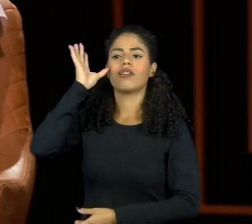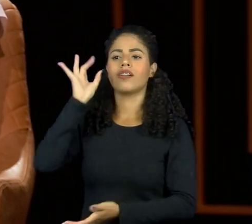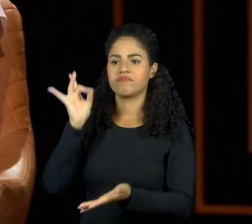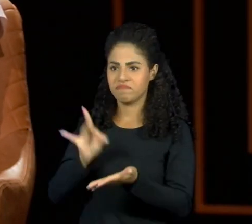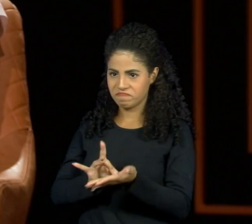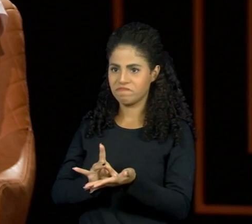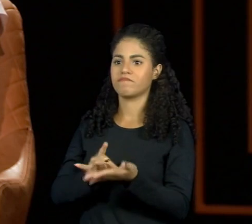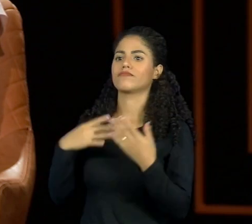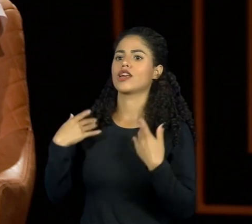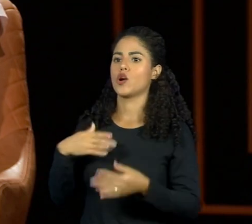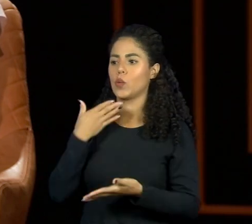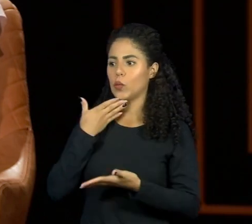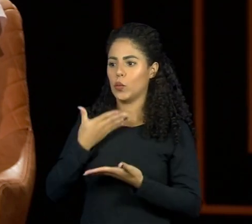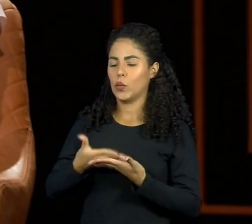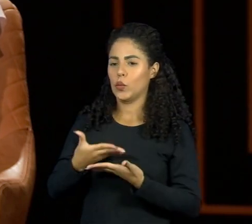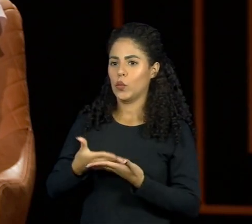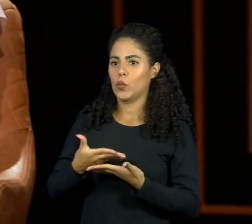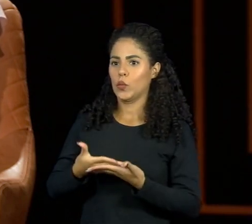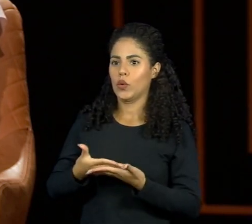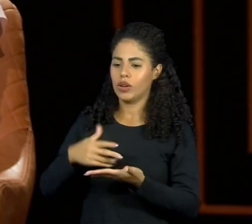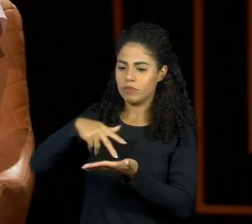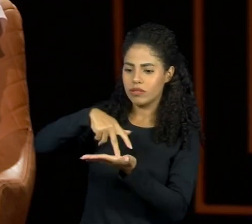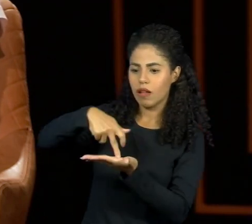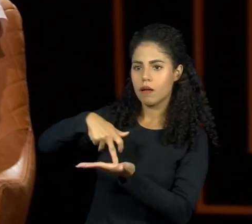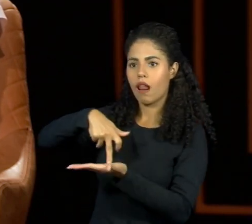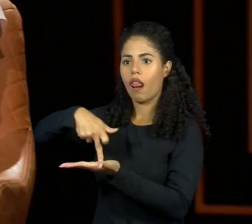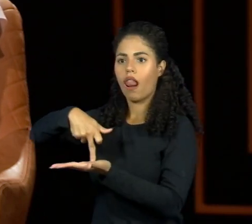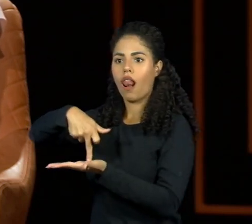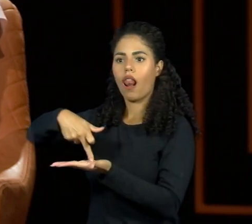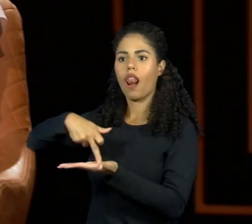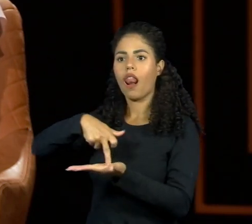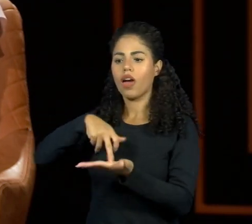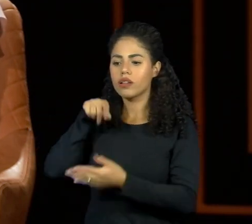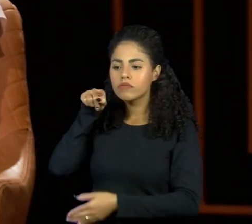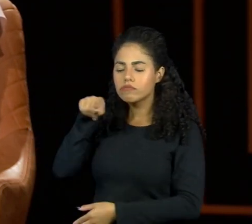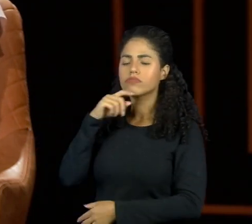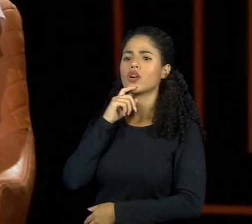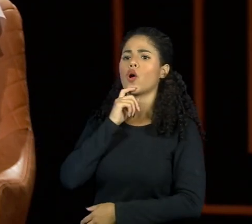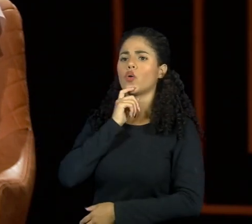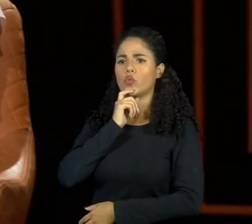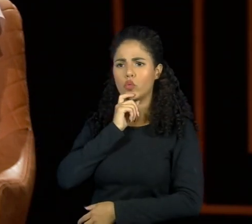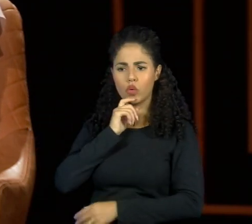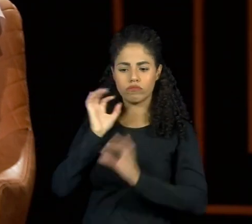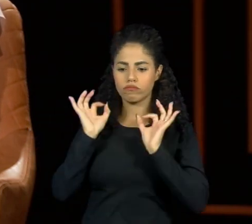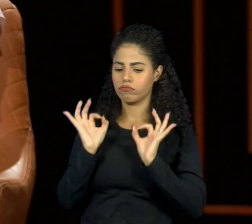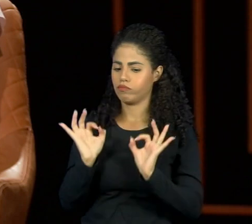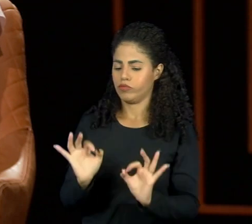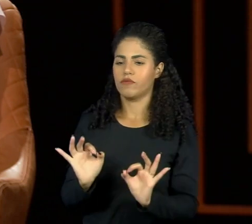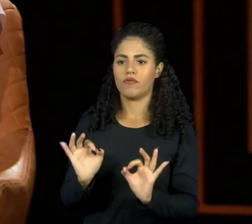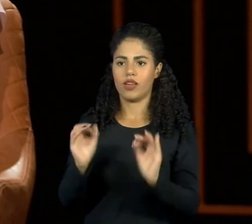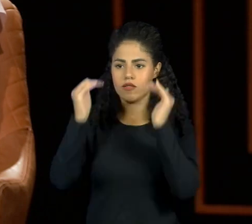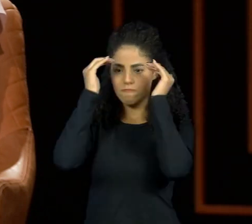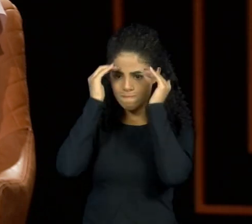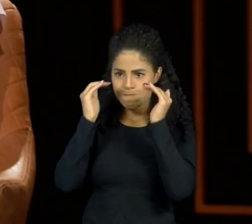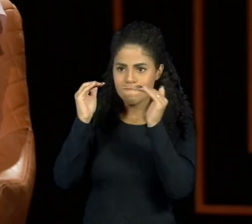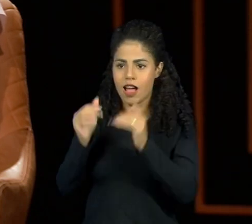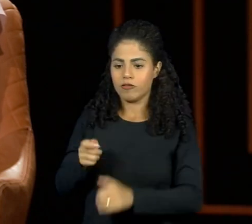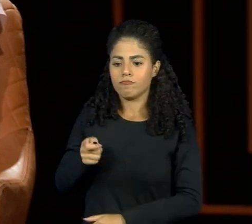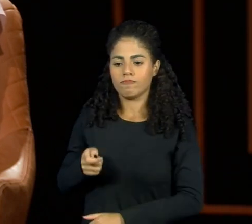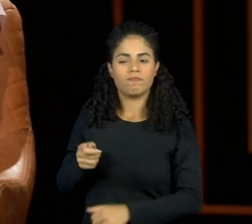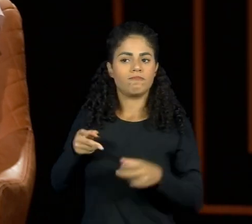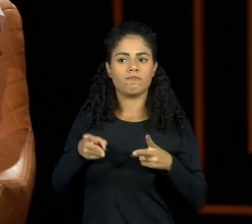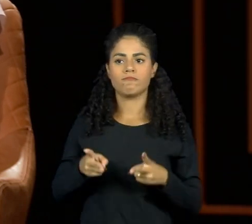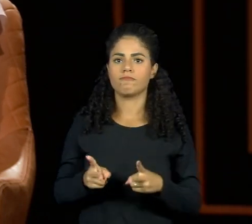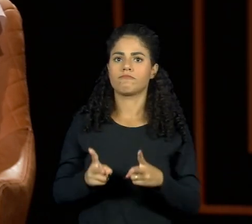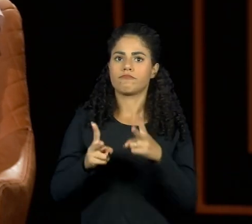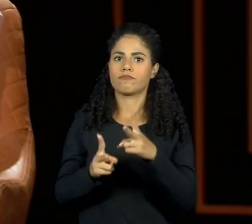assim, impressionante. A bailarina, por si só, é de uma disciplina ímpar.